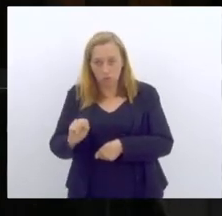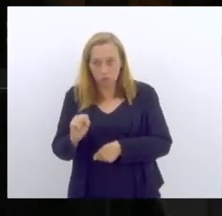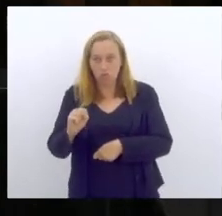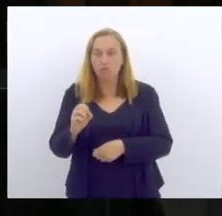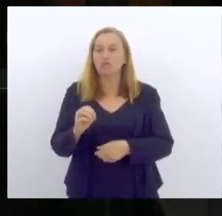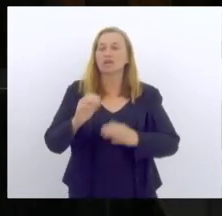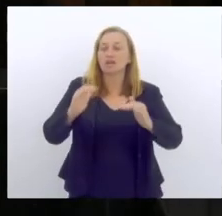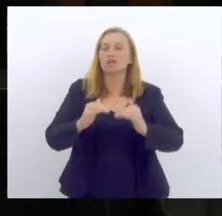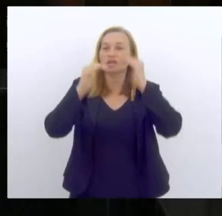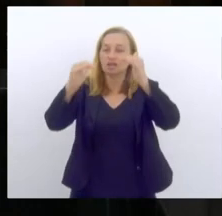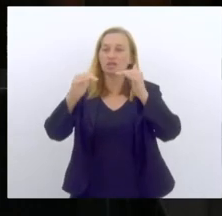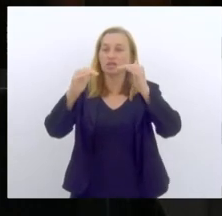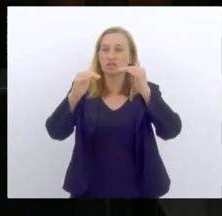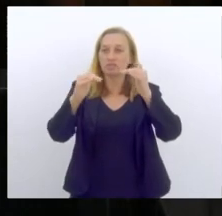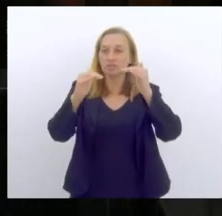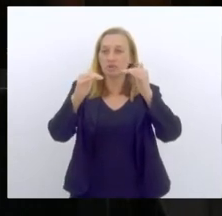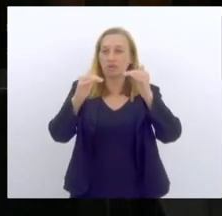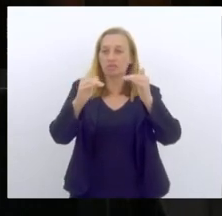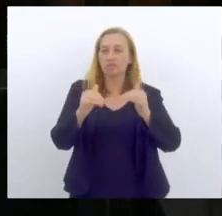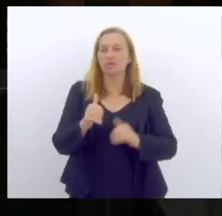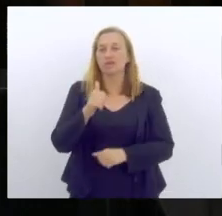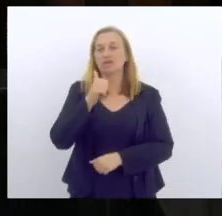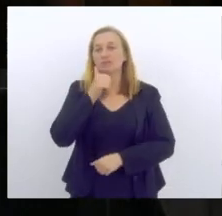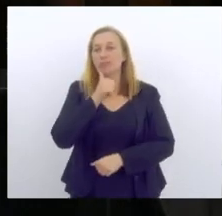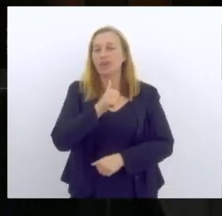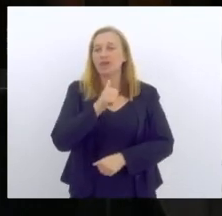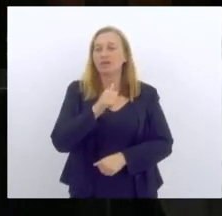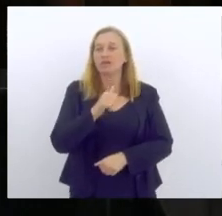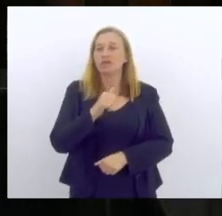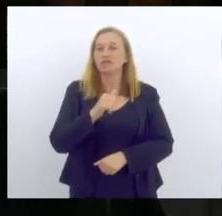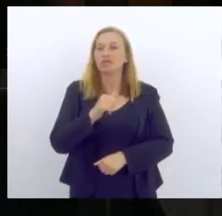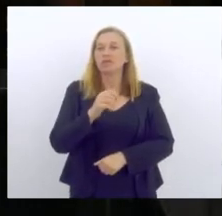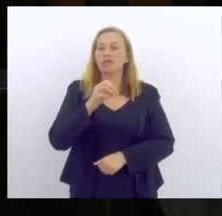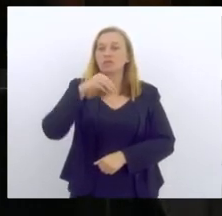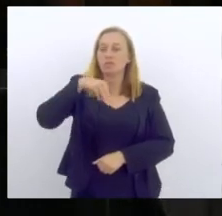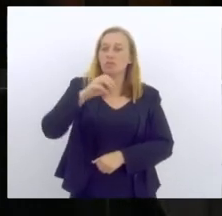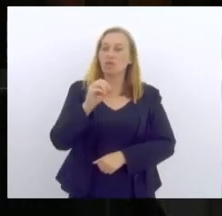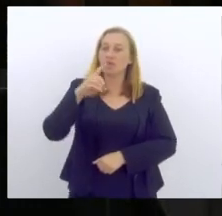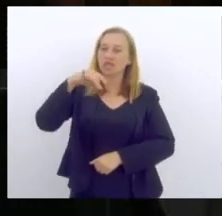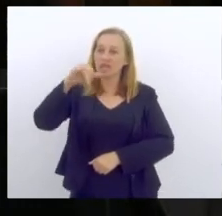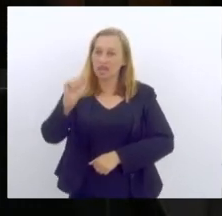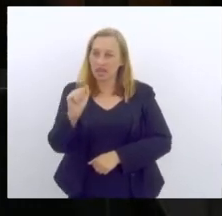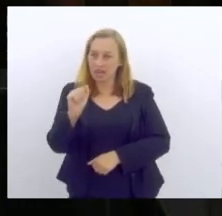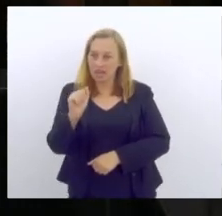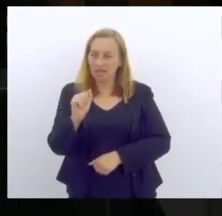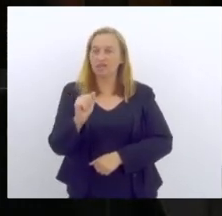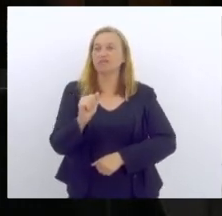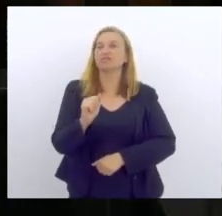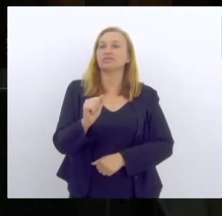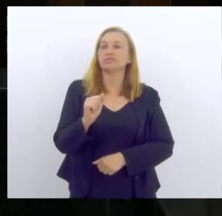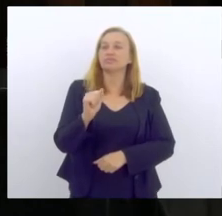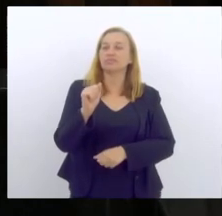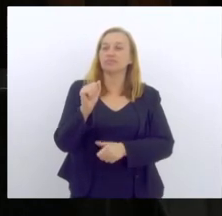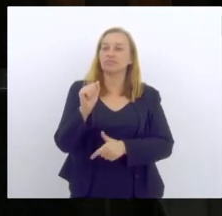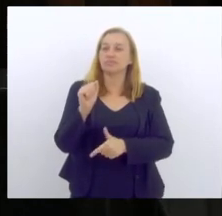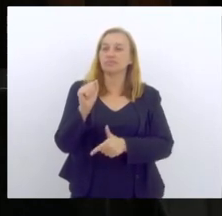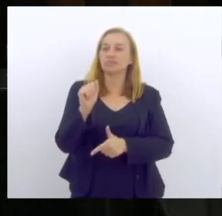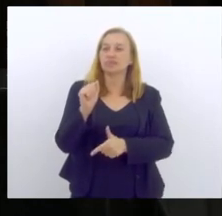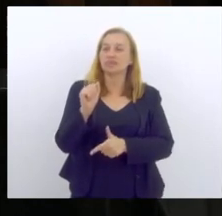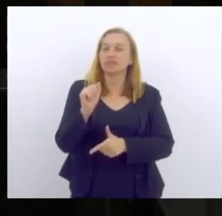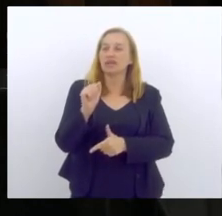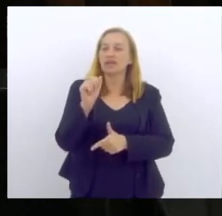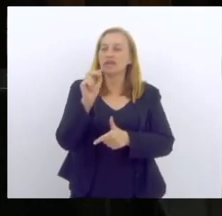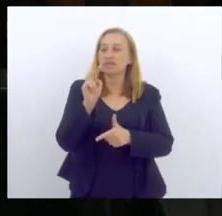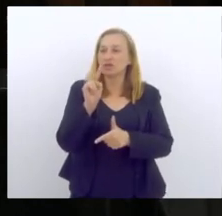excelentíssima senhora minha amiga Doutora Mônica sarda desembargadora do Tribunal de Justiça do Estado do Rio de Janeiro